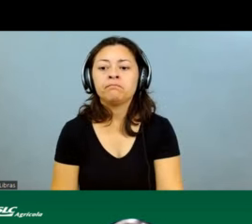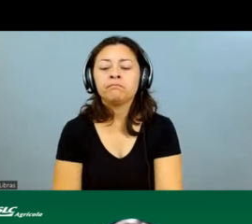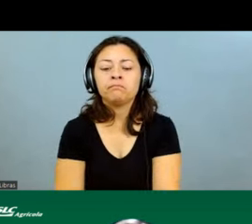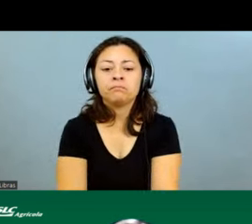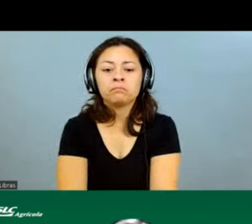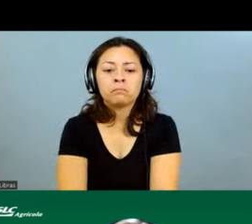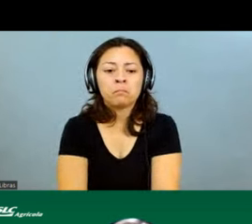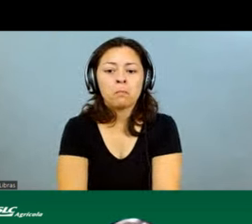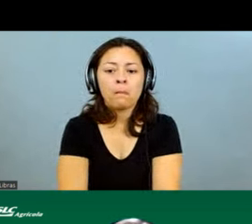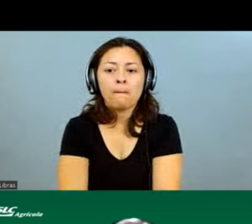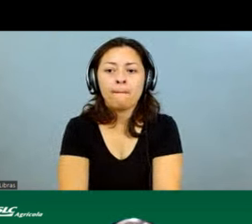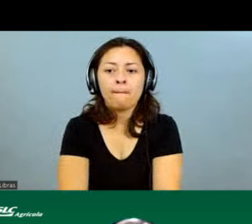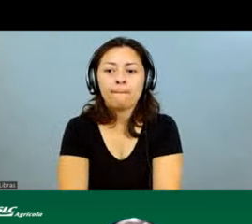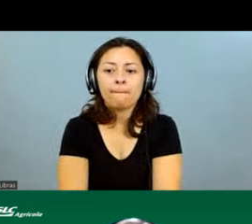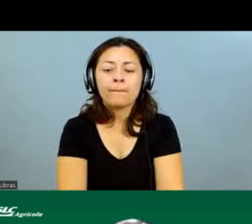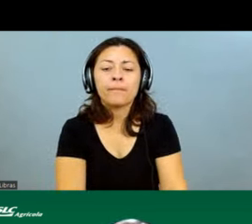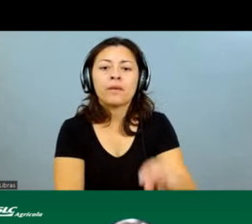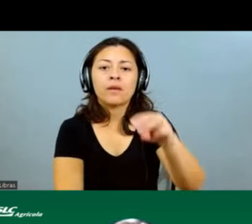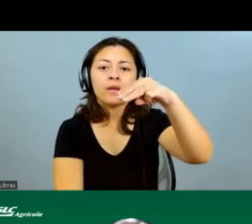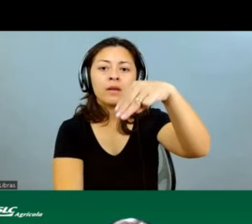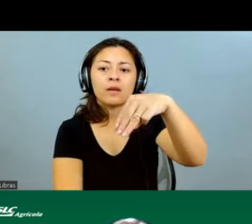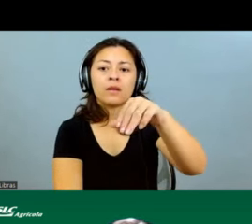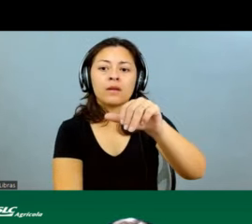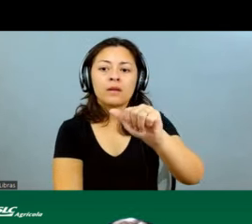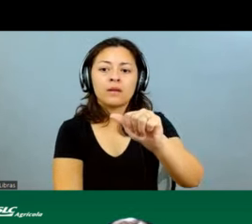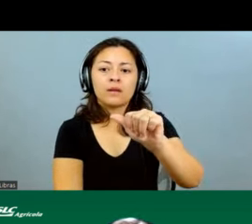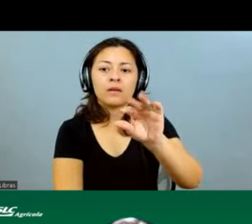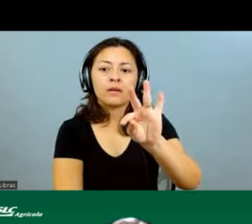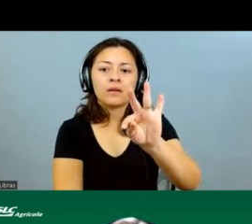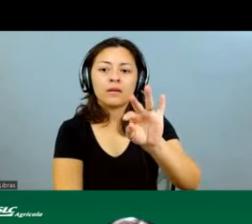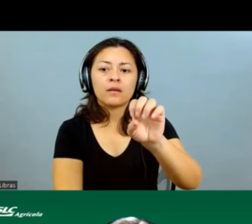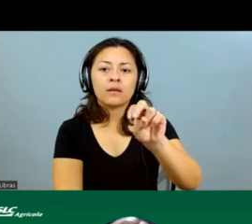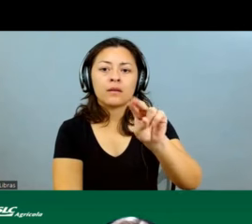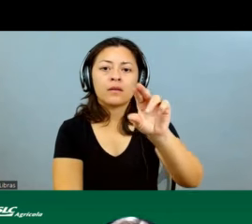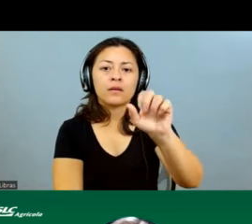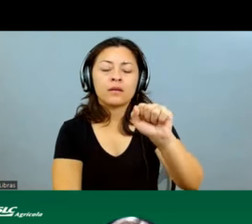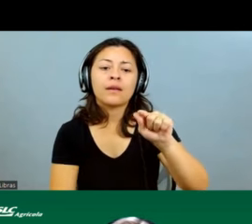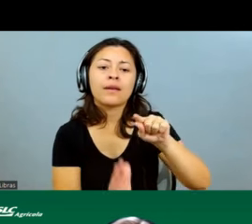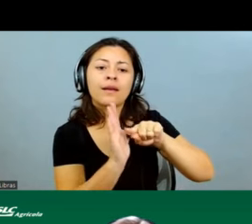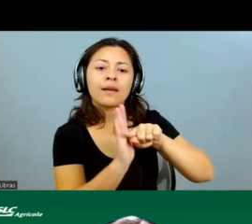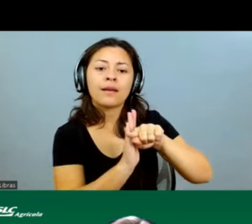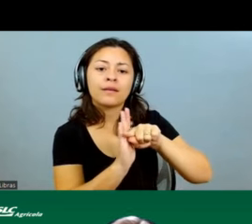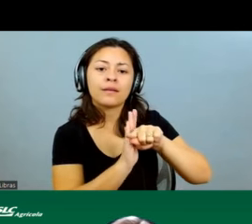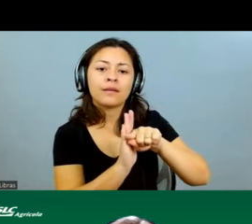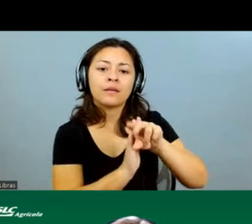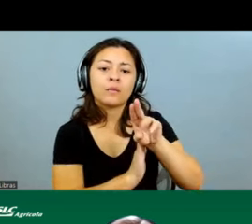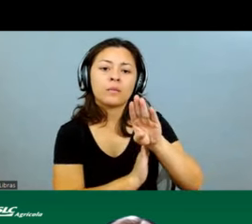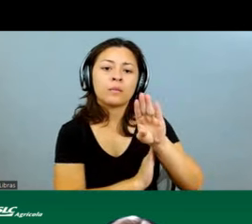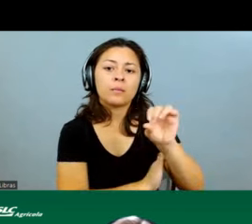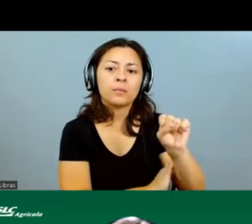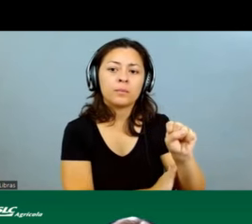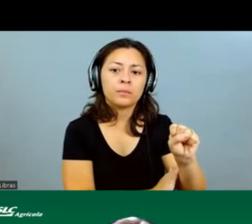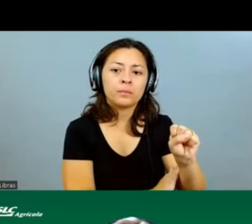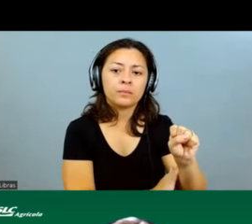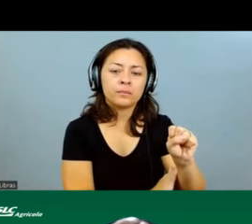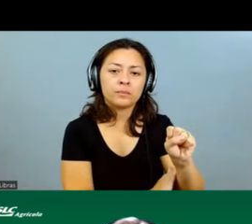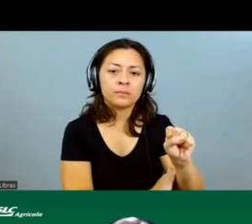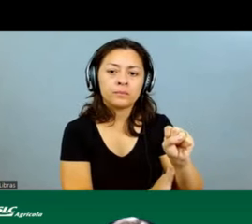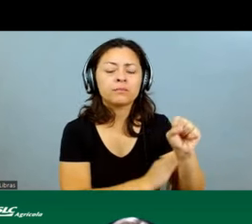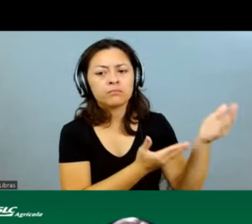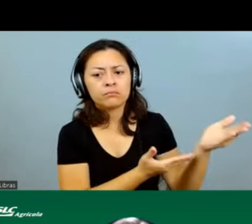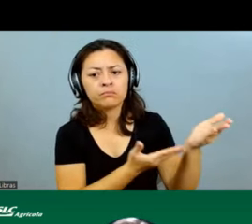Senhor Mateus analista de seu site do UBS Mateus Por gentileza